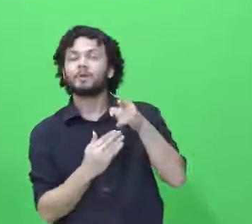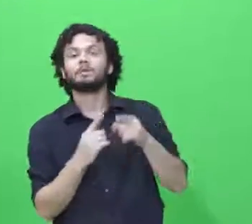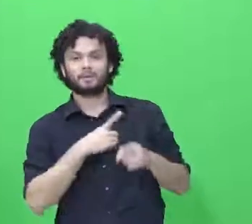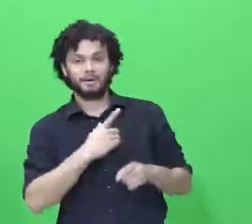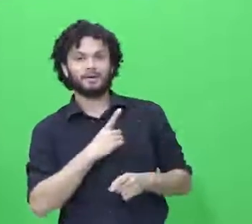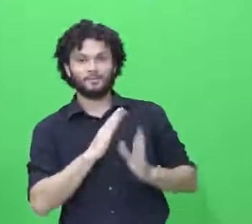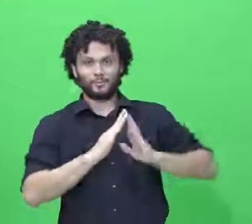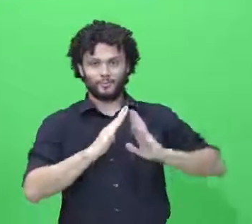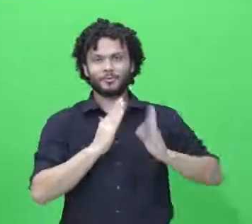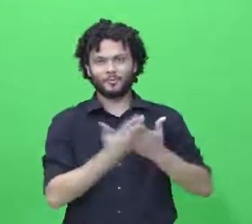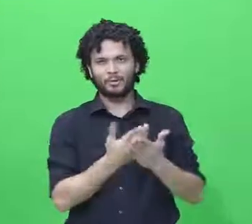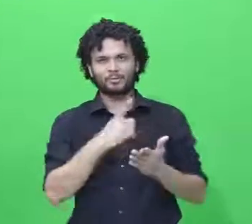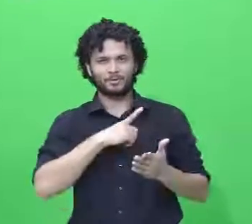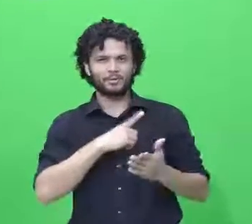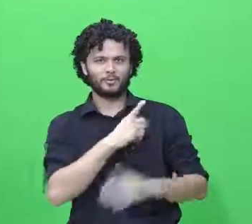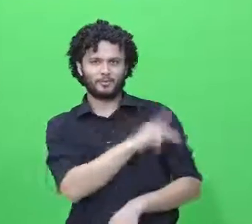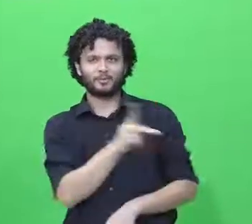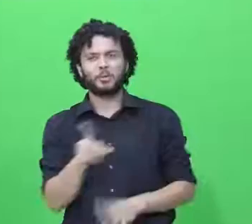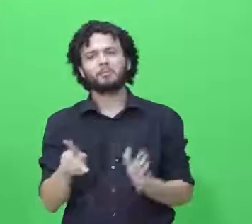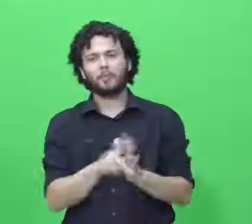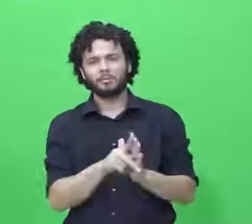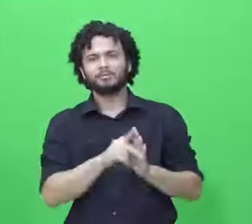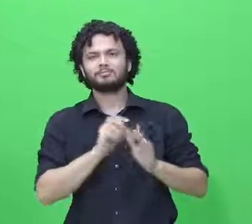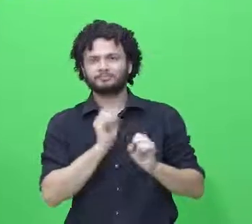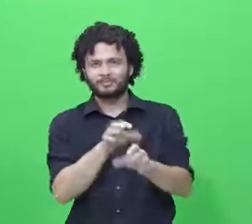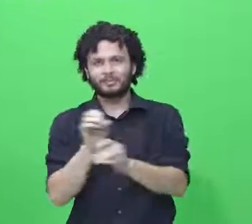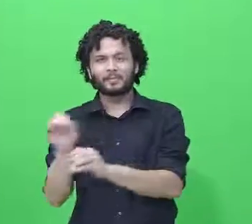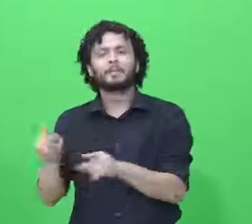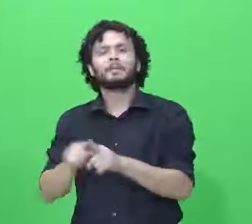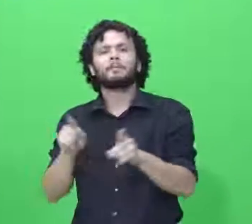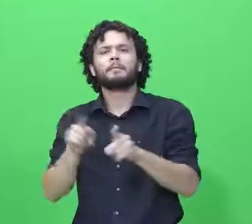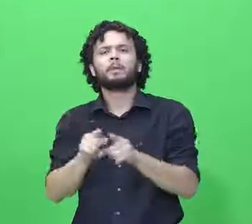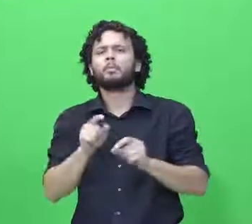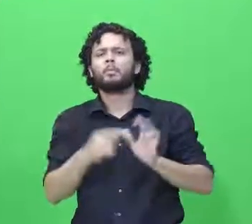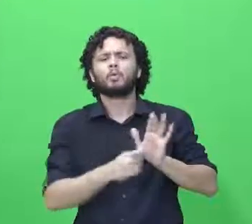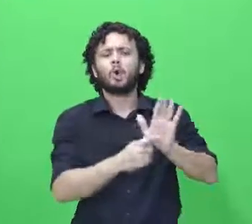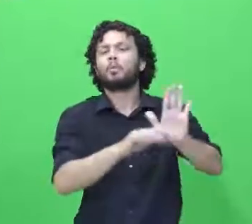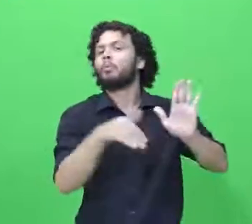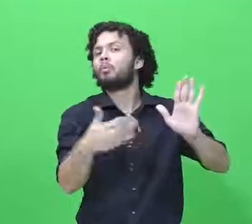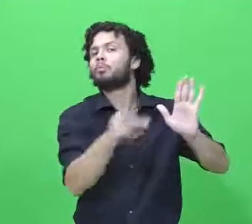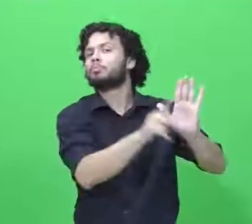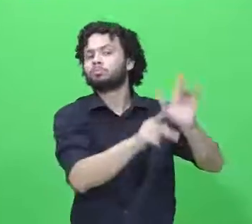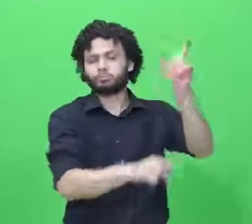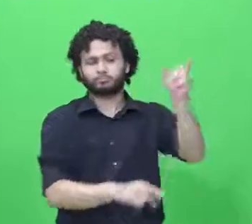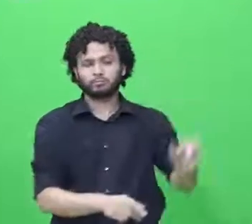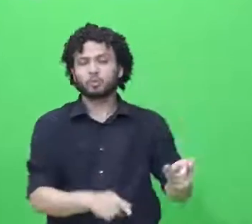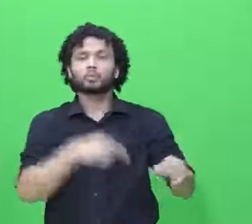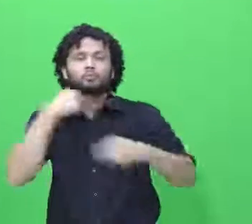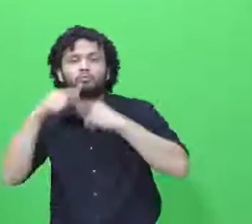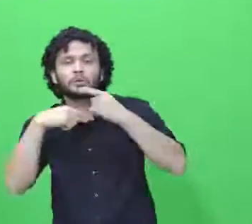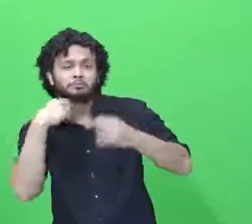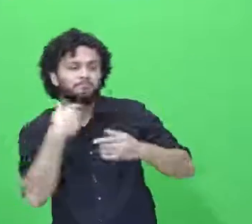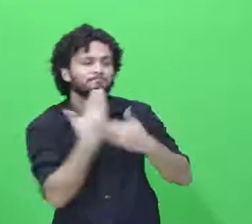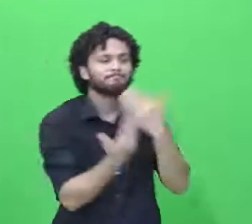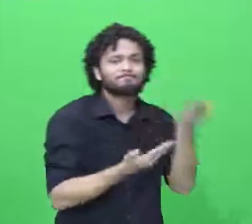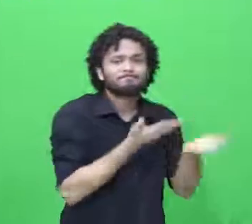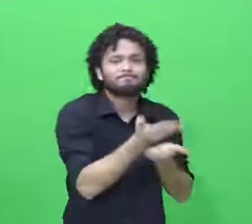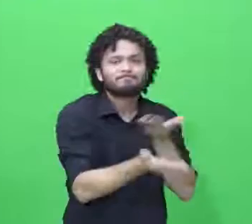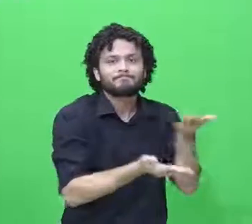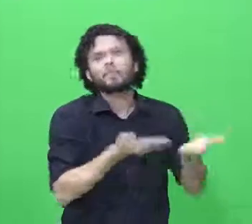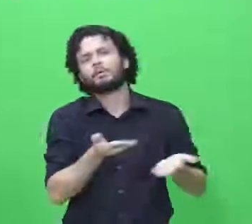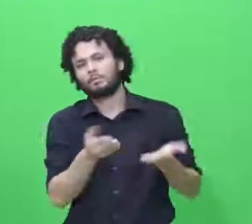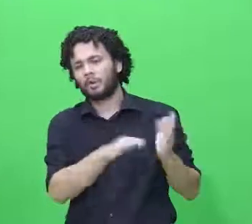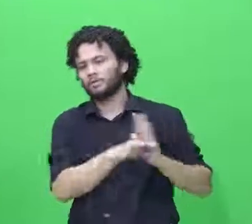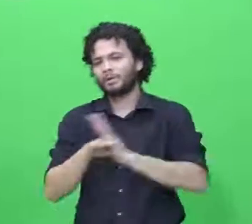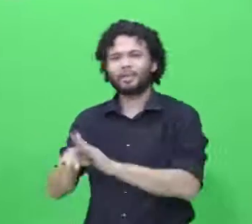A direção da sua escola vai indicar um professor que possa orientar, possa ajudar, possa tirar essas dúvidas, e ele vai ajudar você a compor